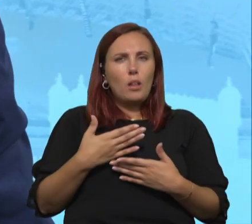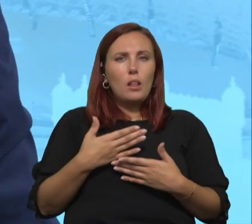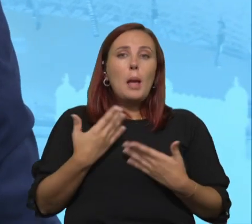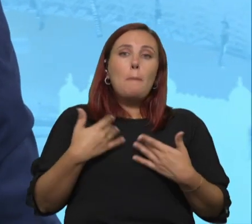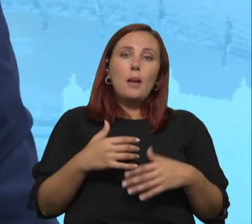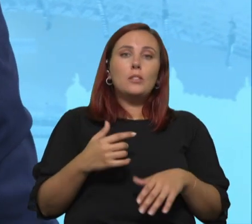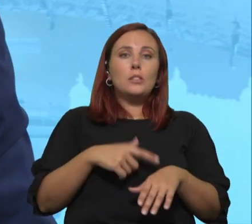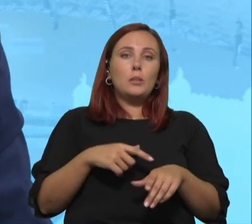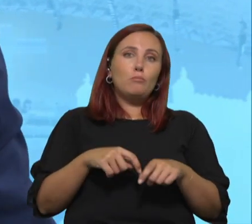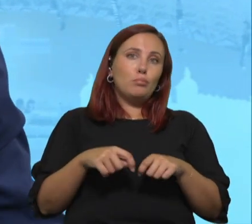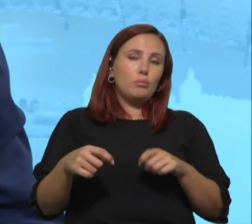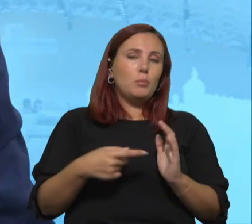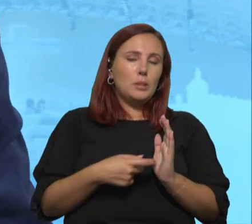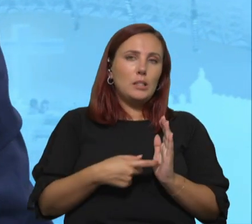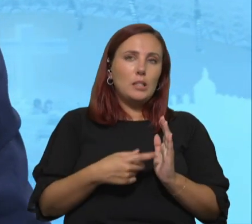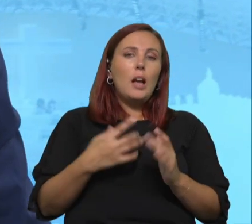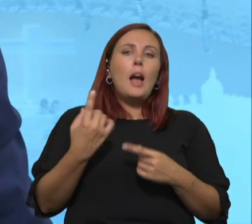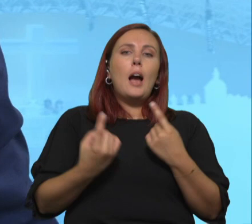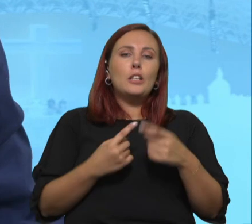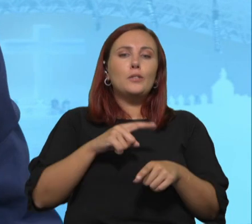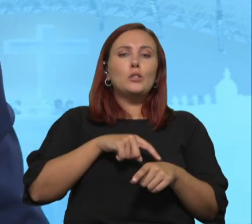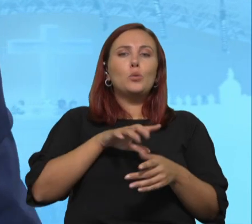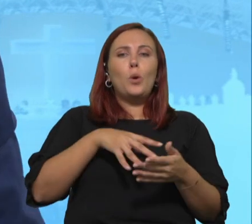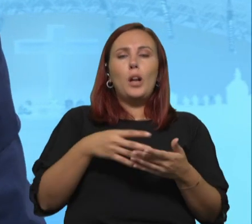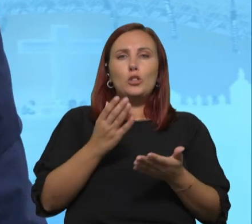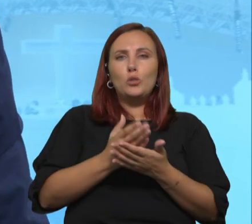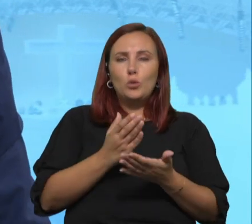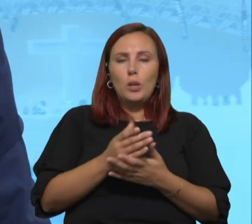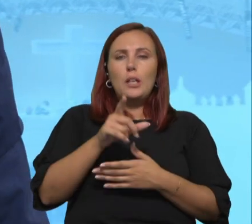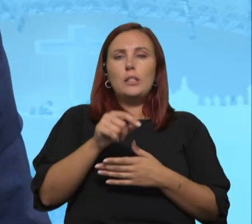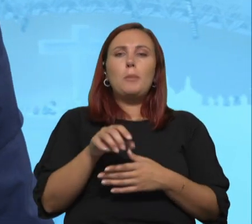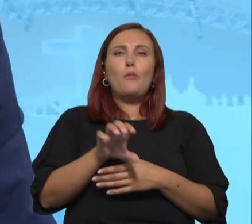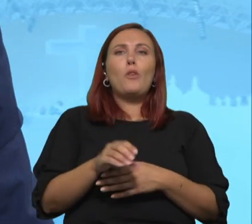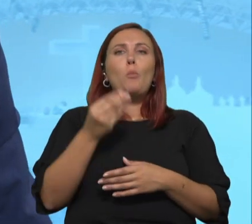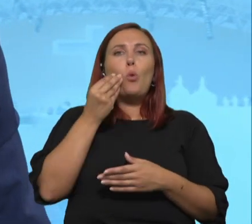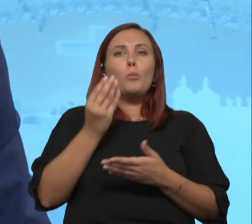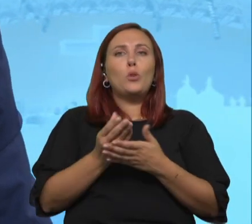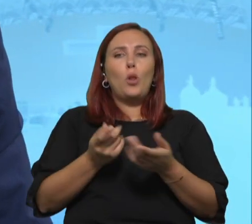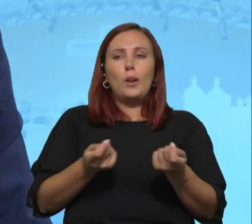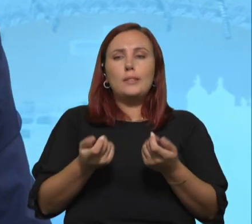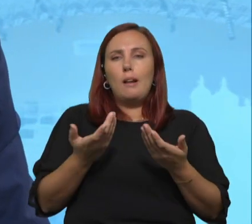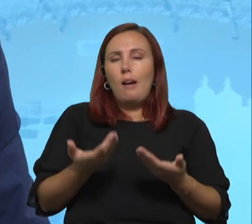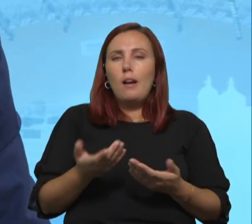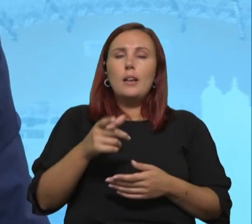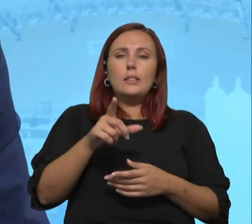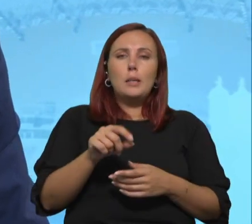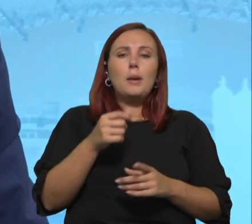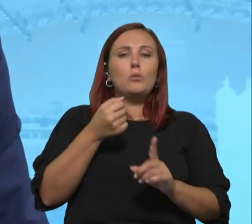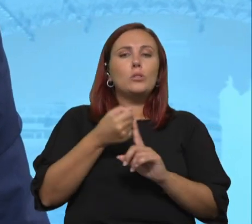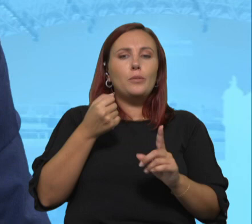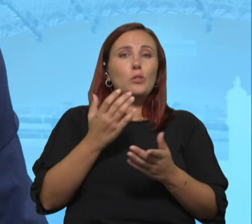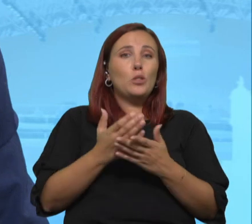tempo e nem sempre os horários escolares, o modo como as escolas se organizam, até os desafios que as